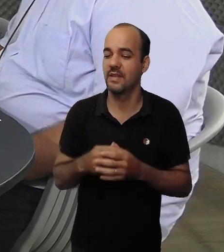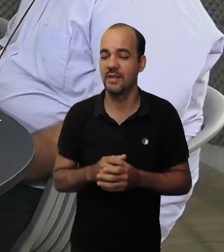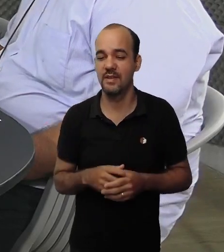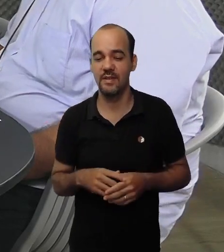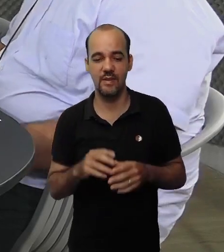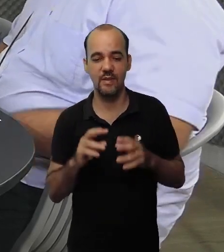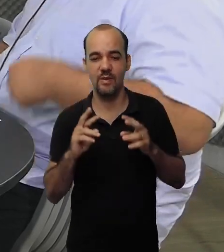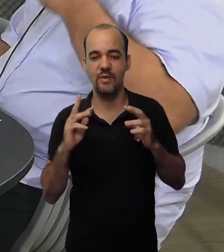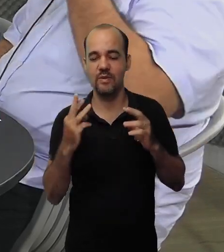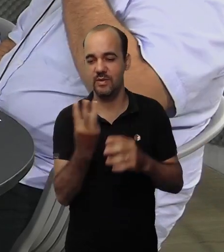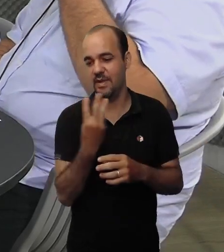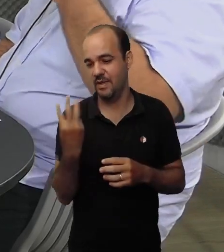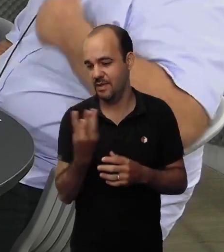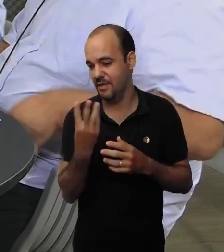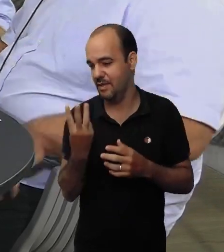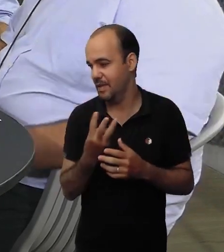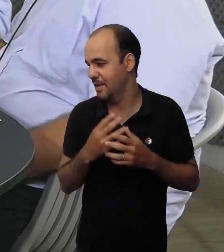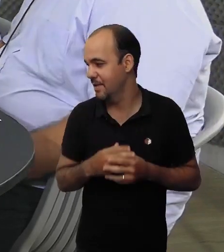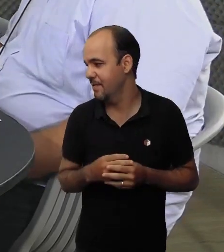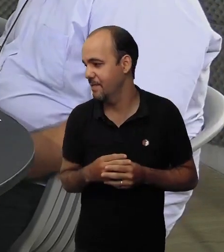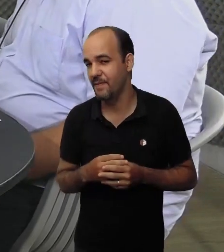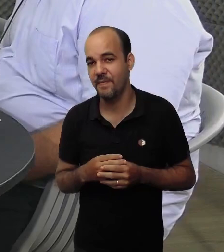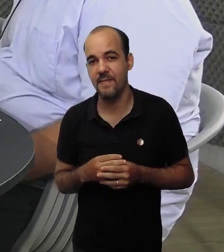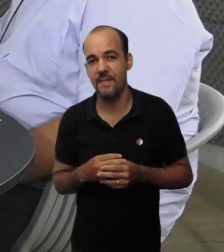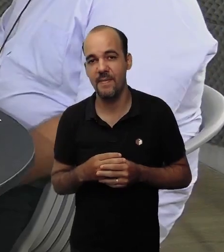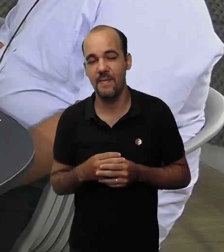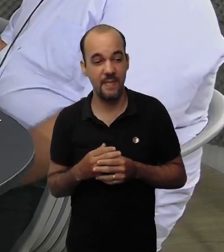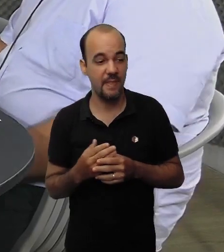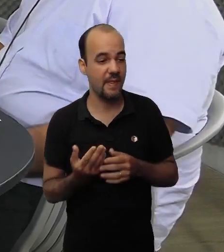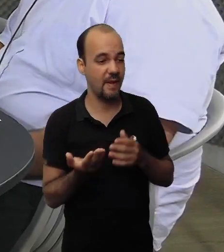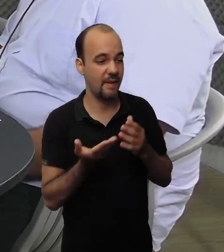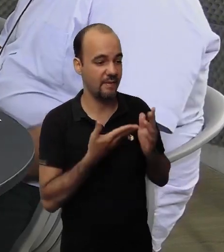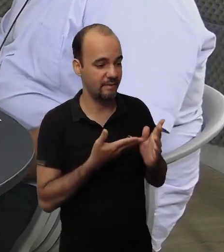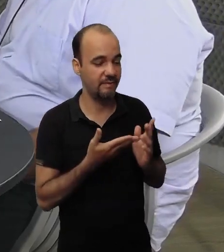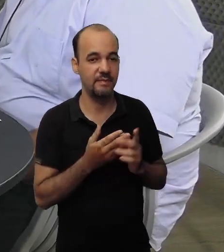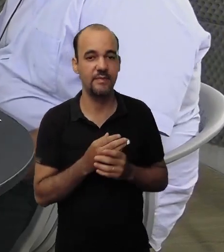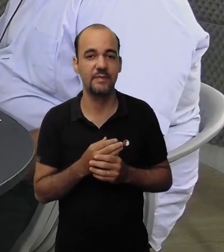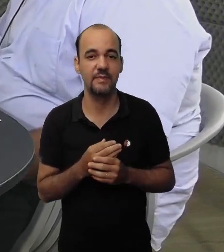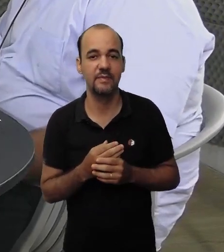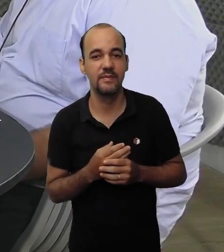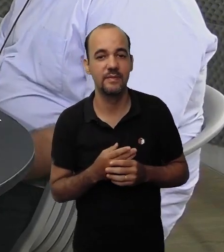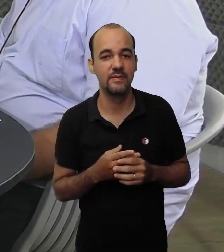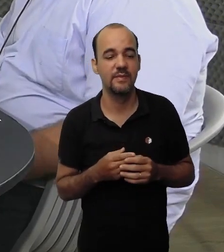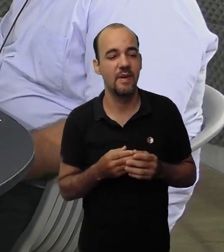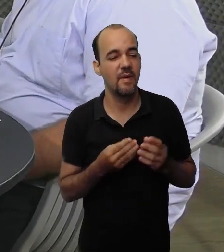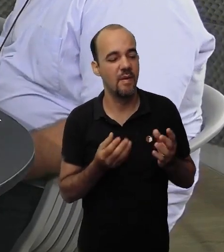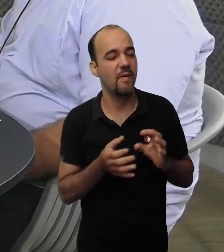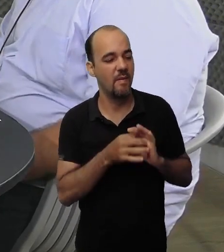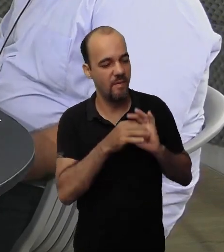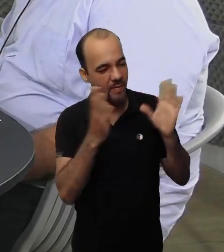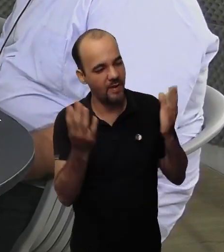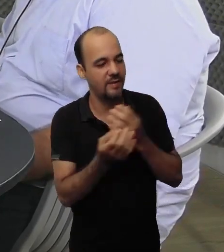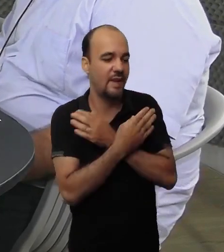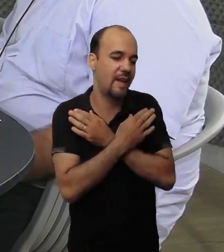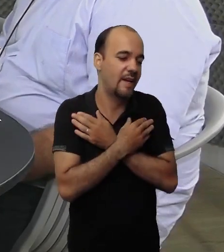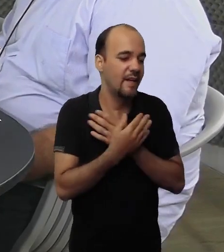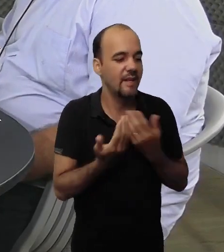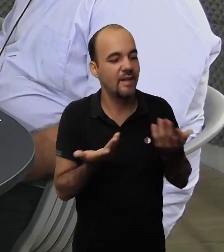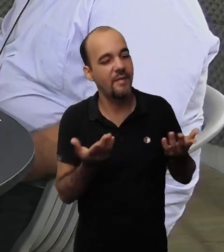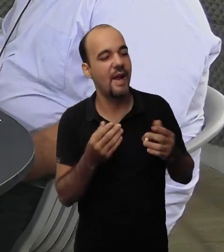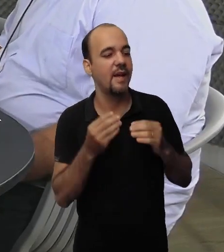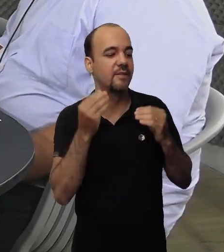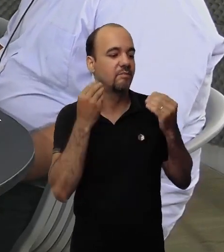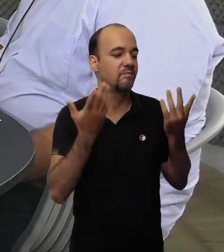Rafael, a voz, primeiro dá a palavra para as mulheres, né? Primeiras damas, professora Luciana, seu encerramento, seus 30